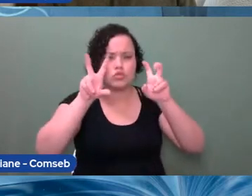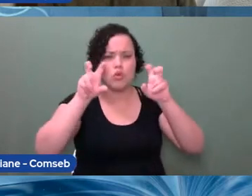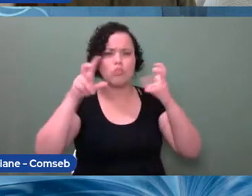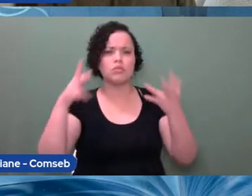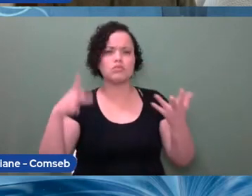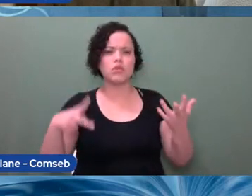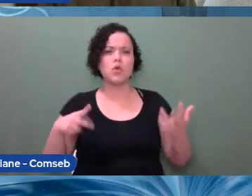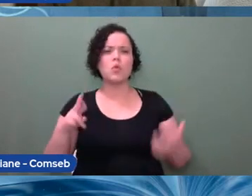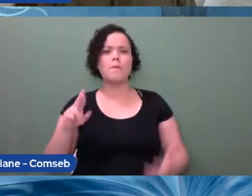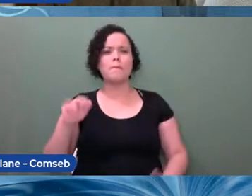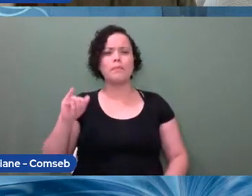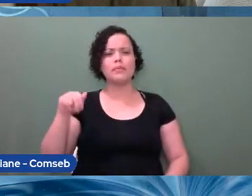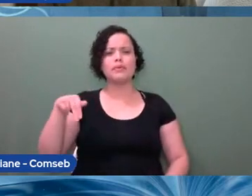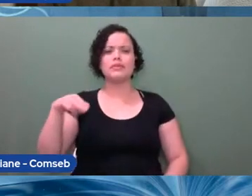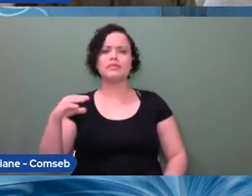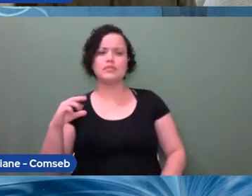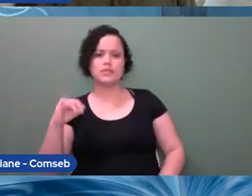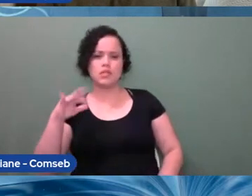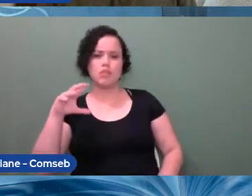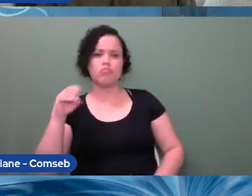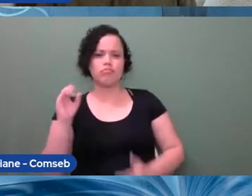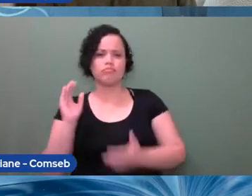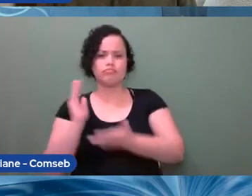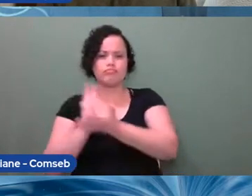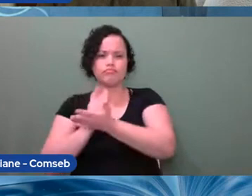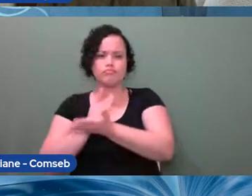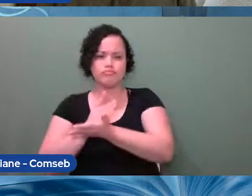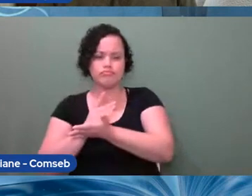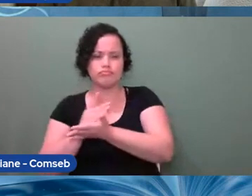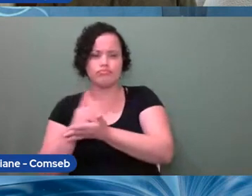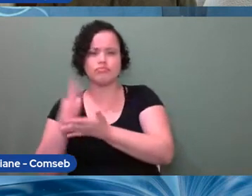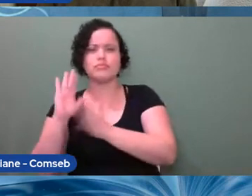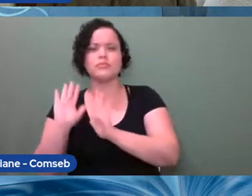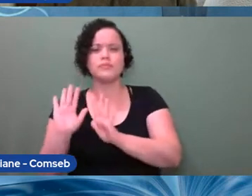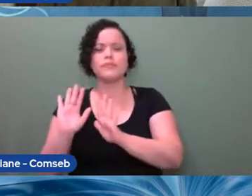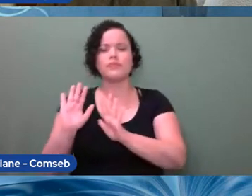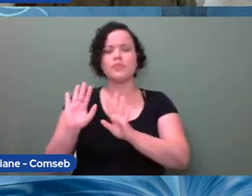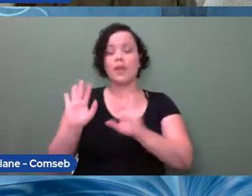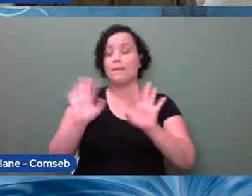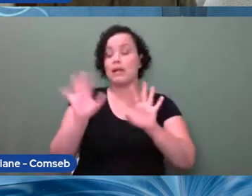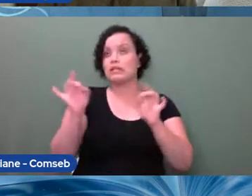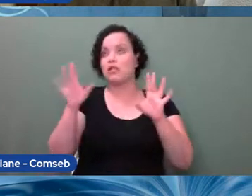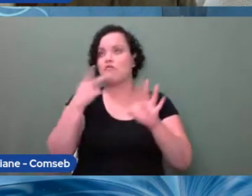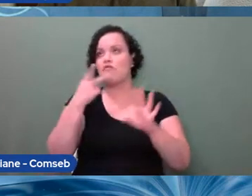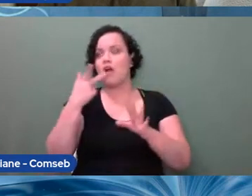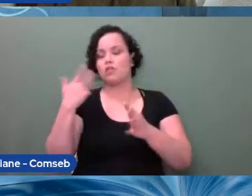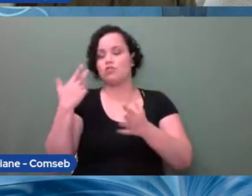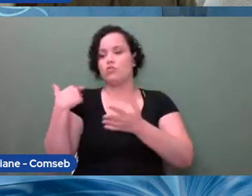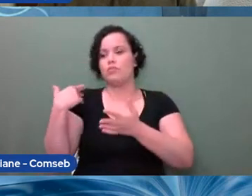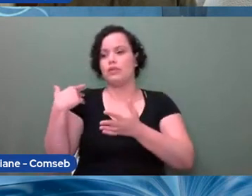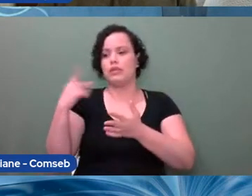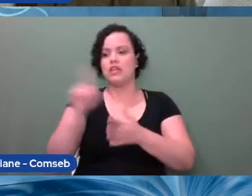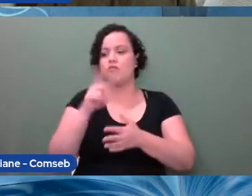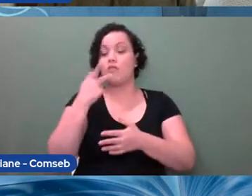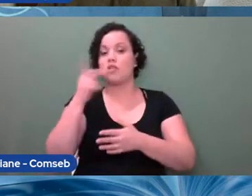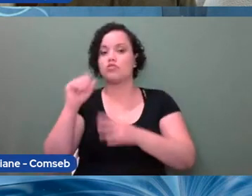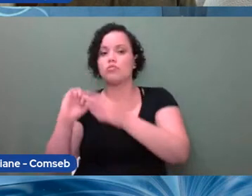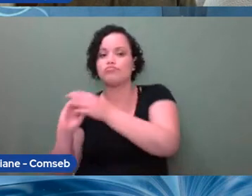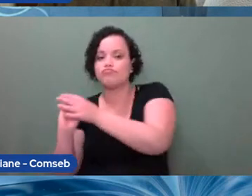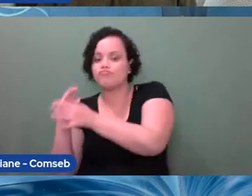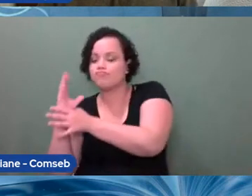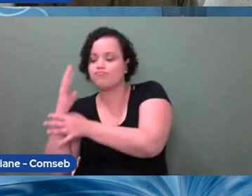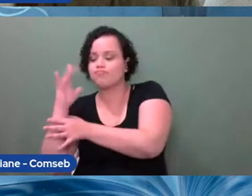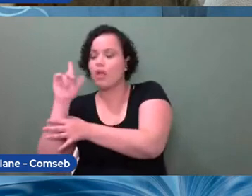letra minúscula, com E minúsculo, sem, obviamente, mencionar a fase mineral, ele diz, de uma forma